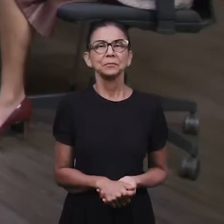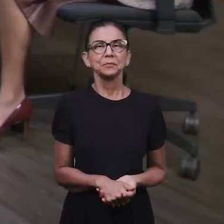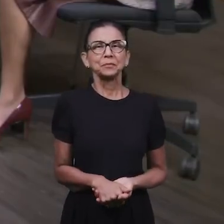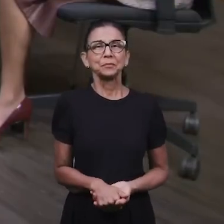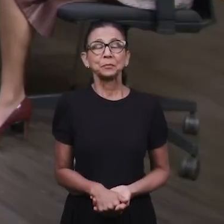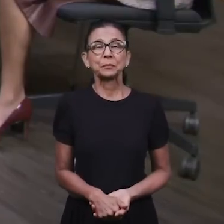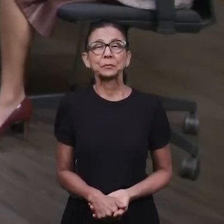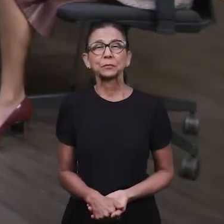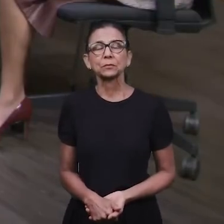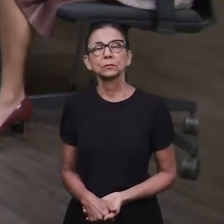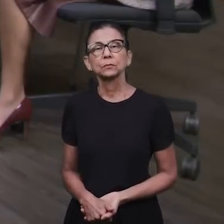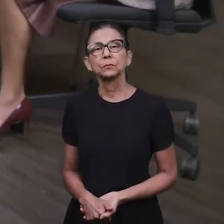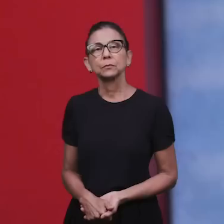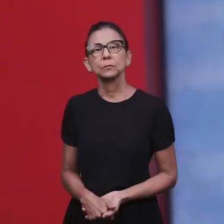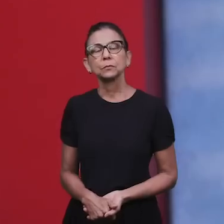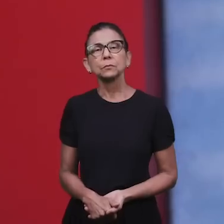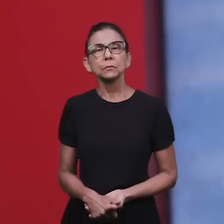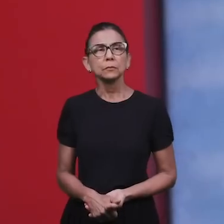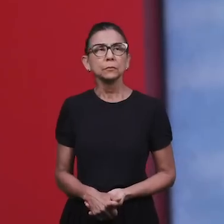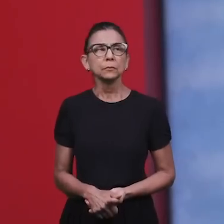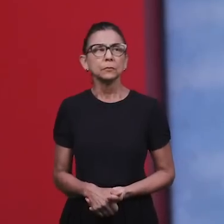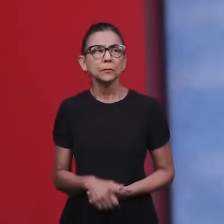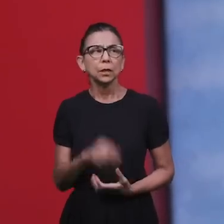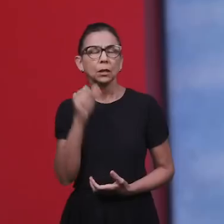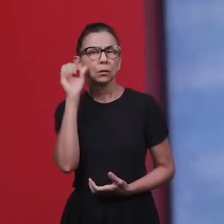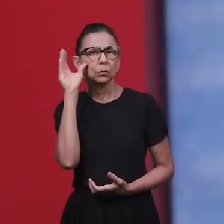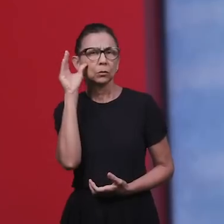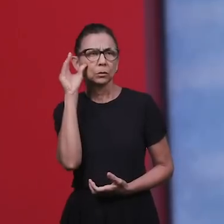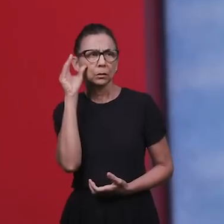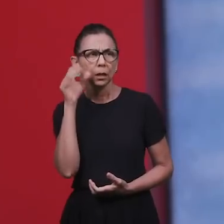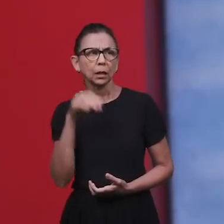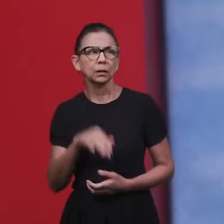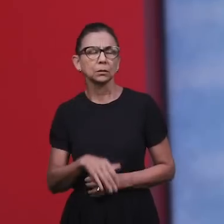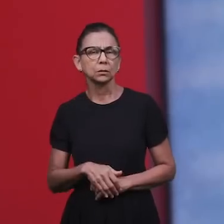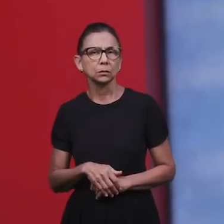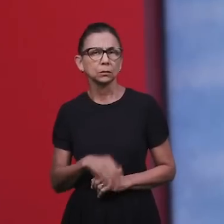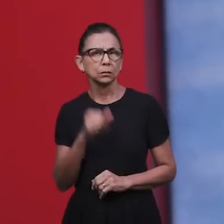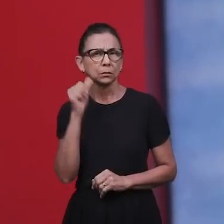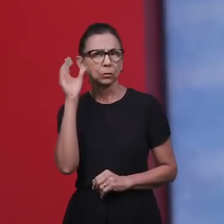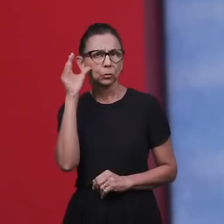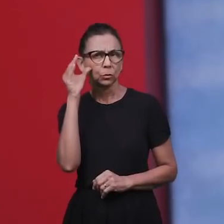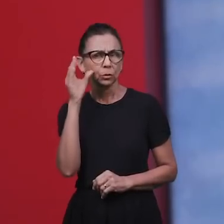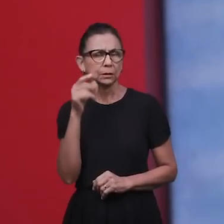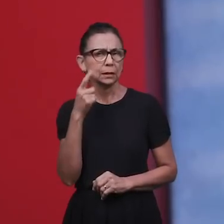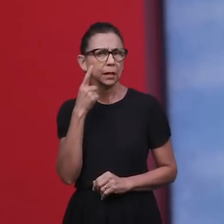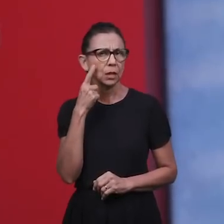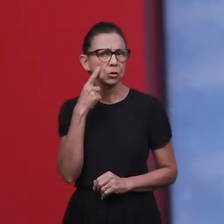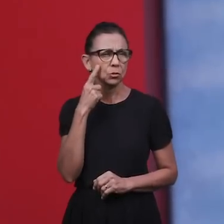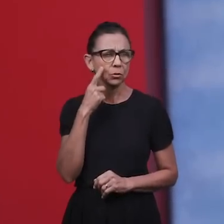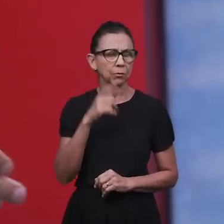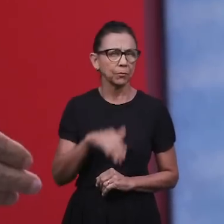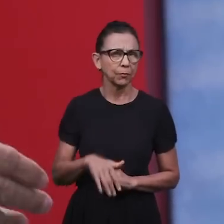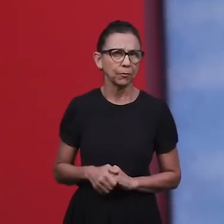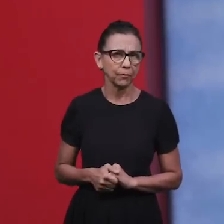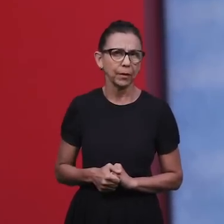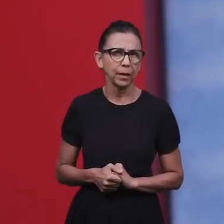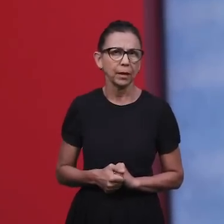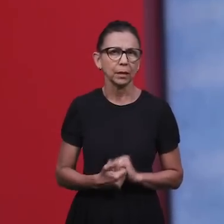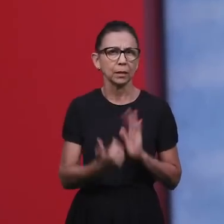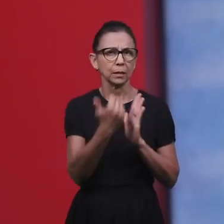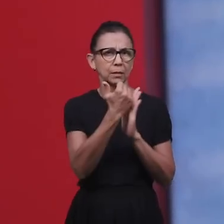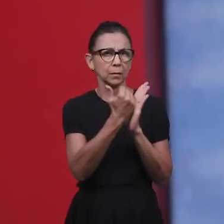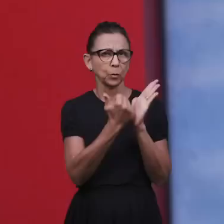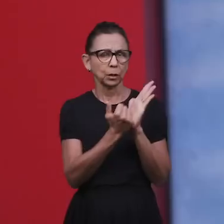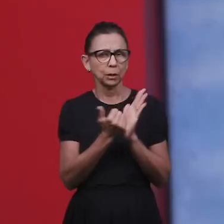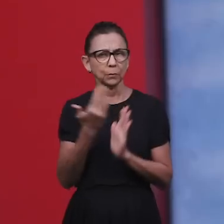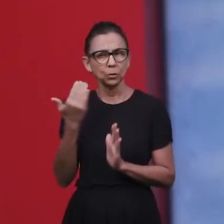cansava. Mas eu tive assim, a curiosidade, a oportunidade de maratonar os outros eventos nos dias